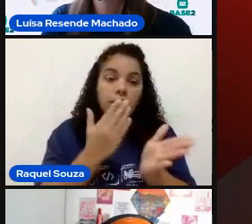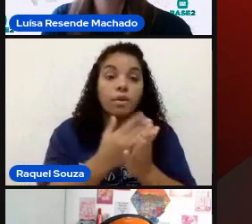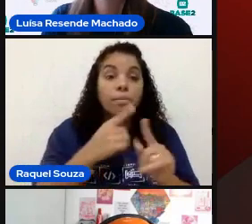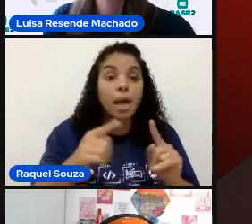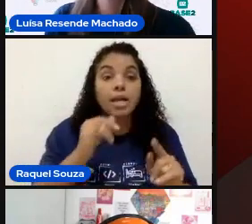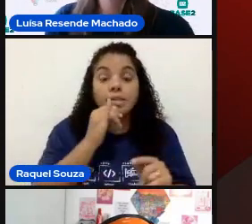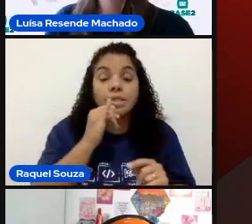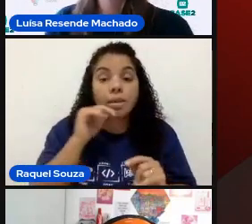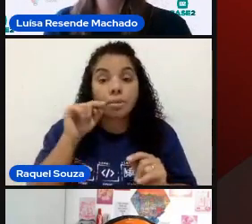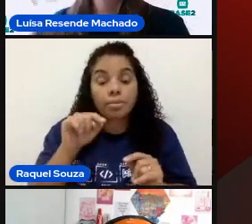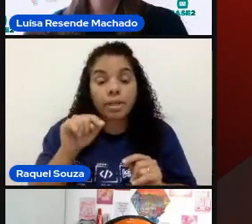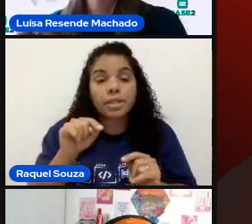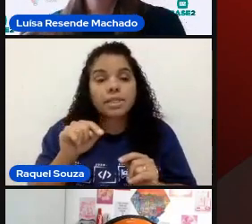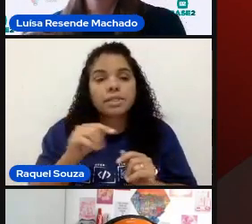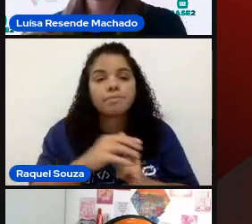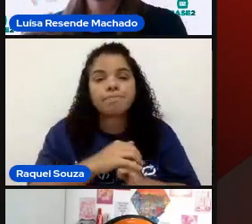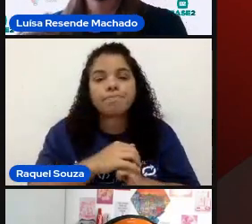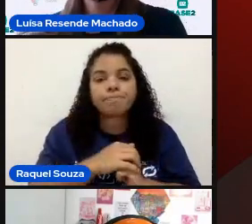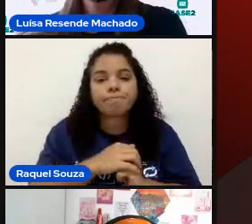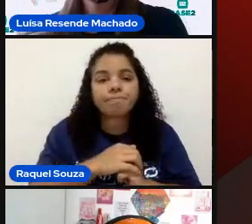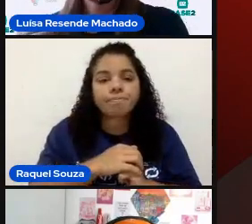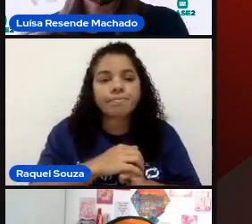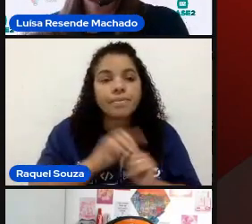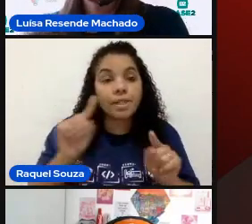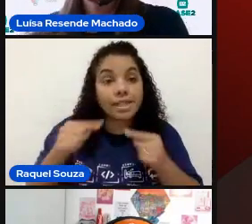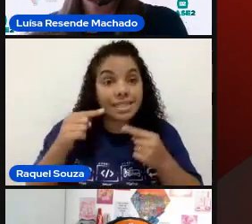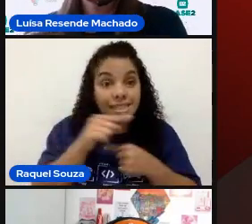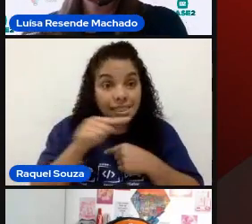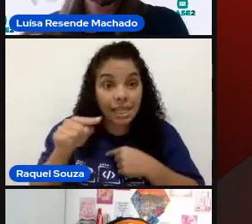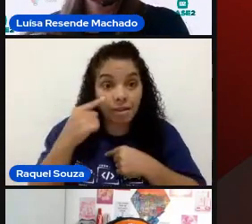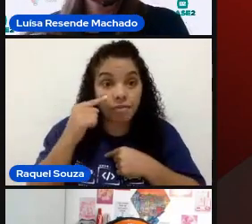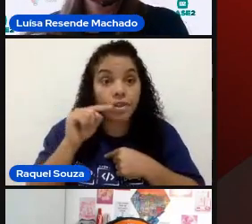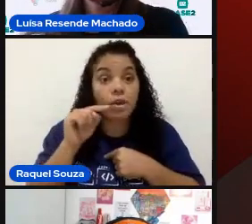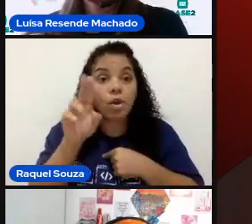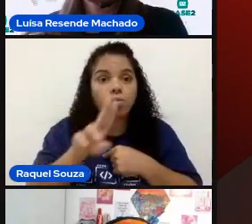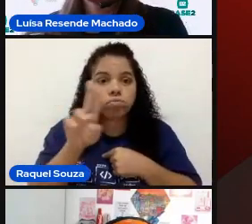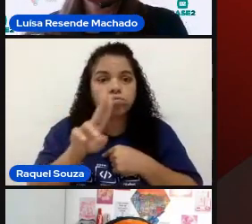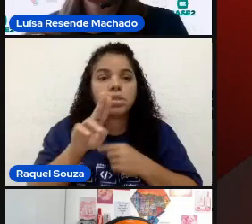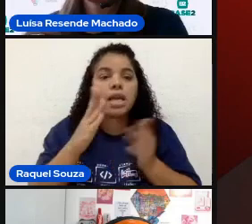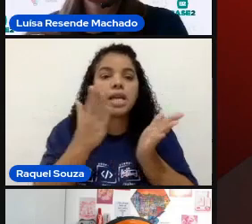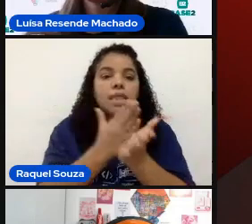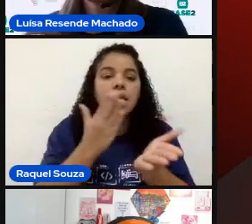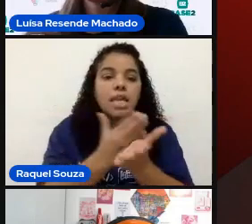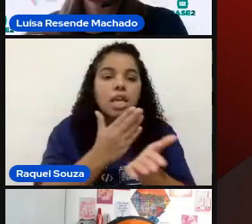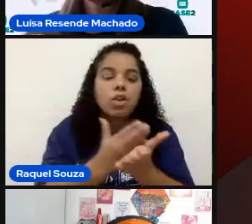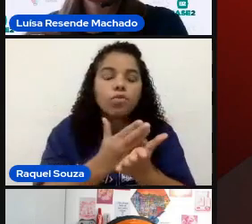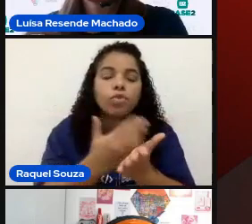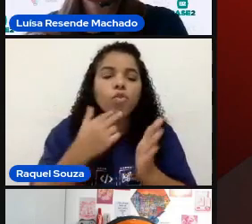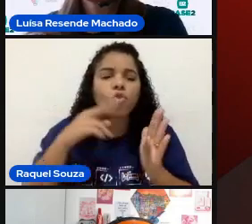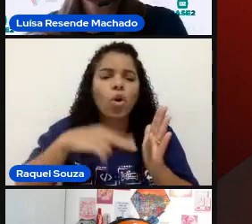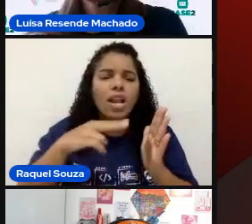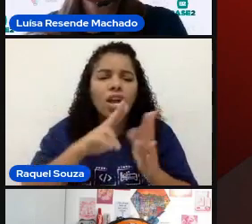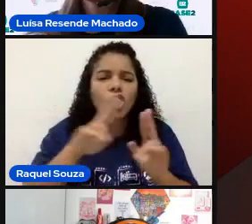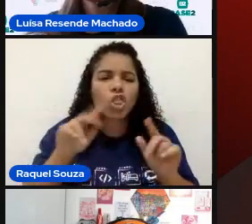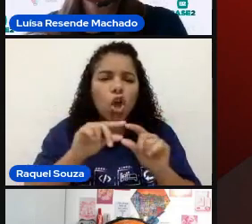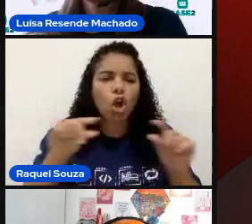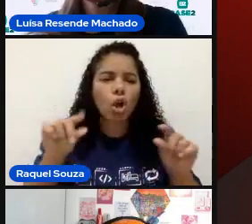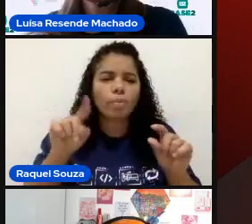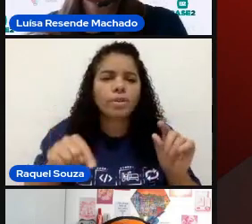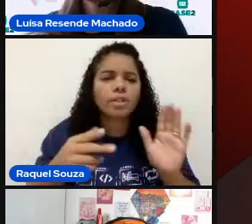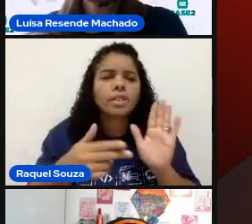para esse desafio, eu usei o livro, eu vou ler aqui para você o nome, o